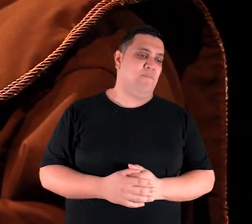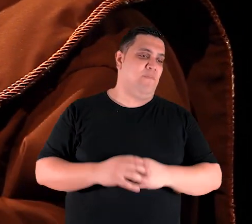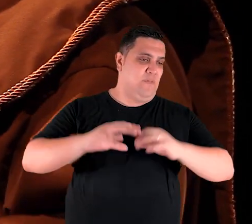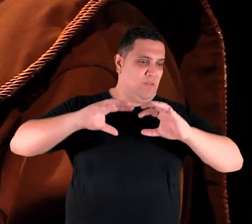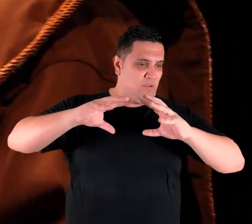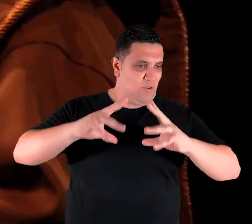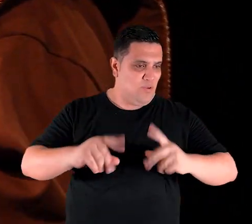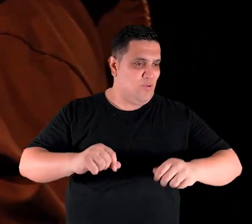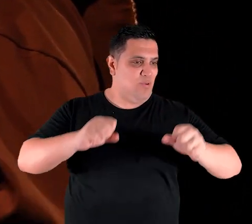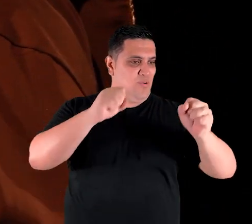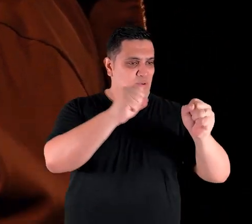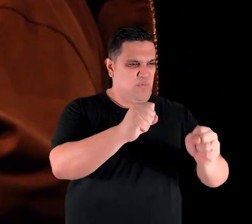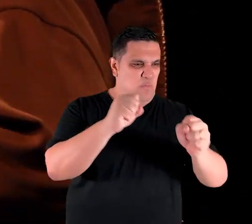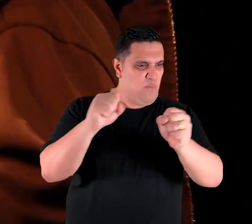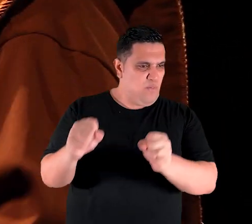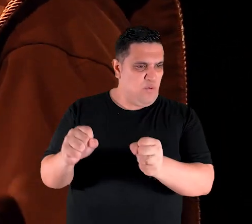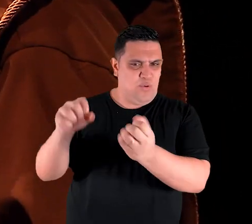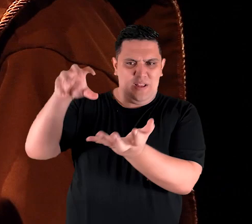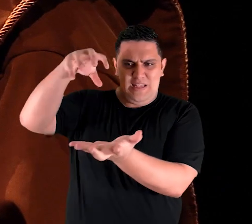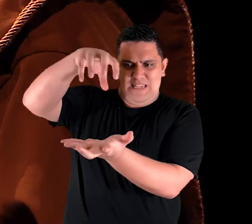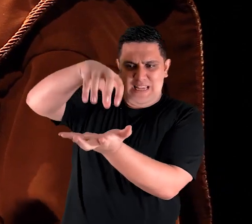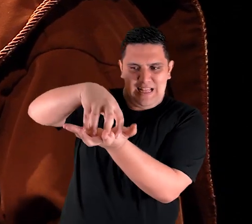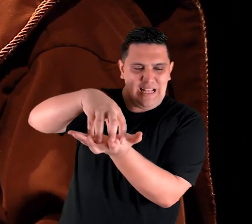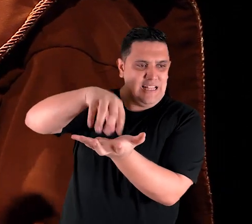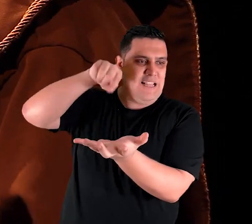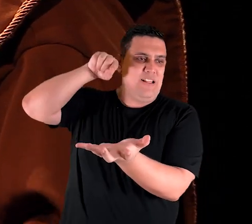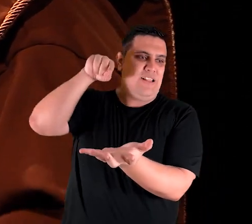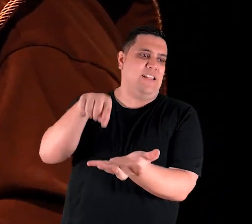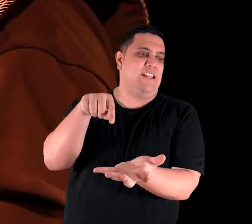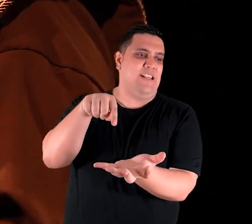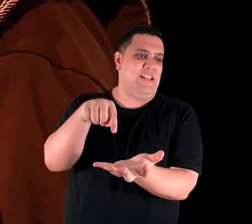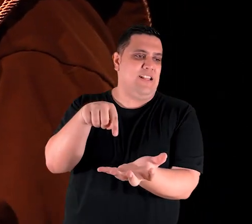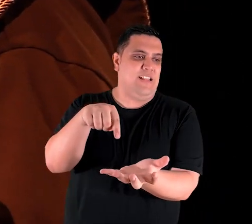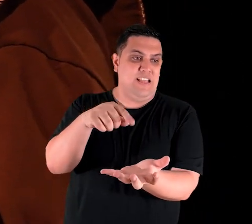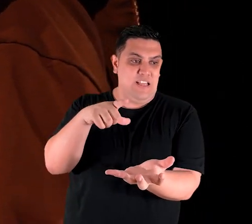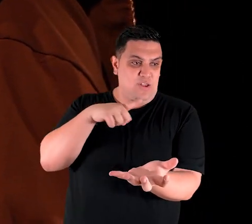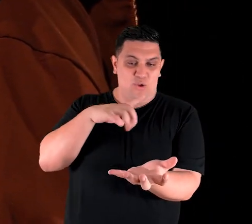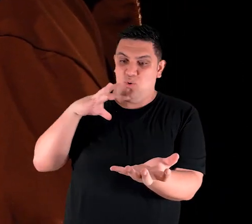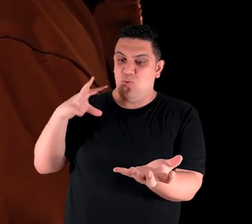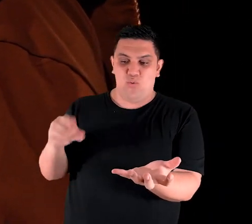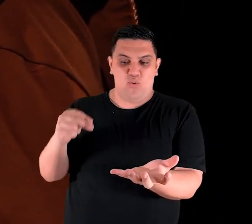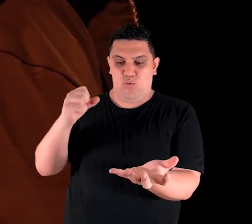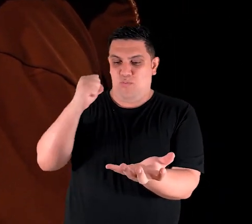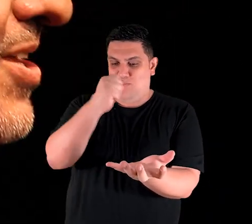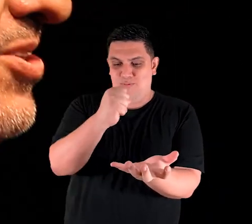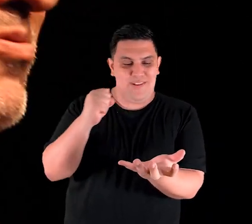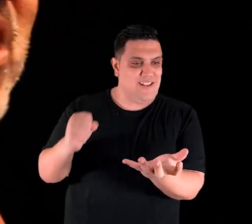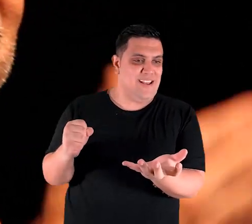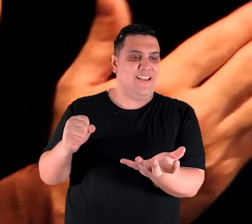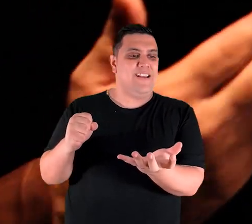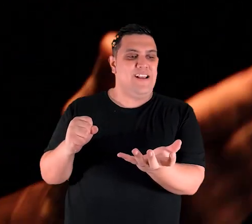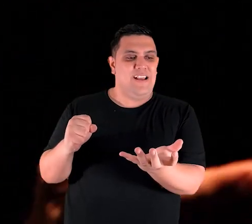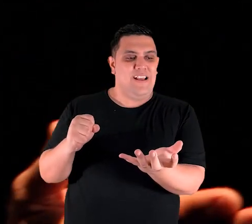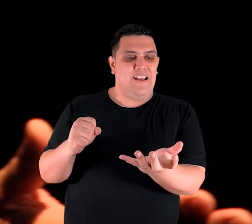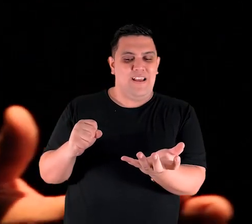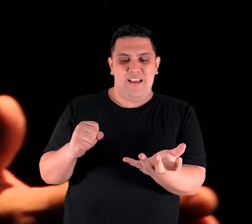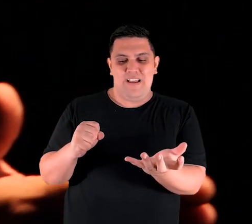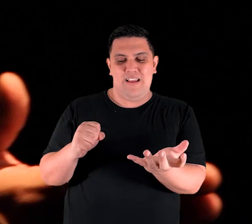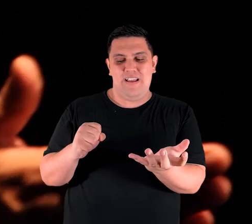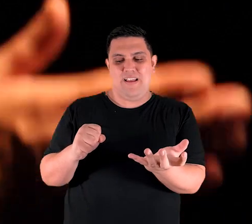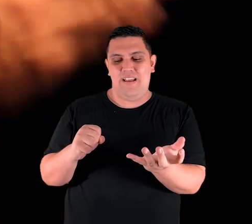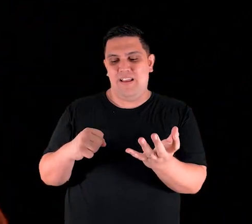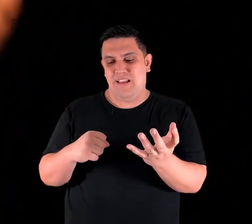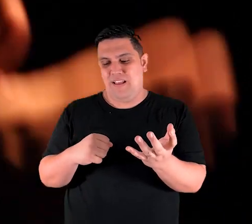poder centralizado nele. Todo o poder. Não deixe que